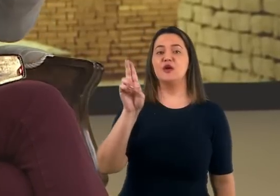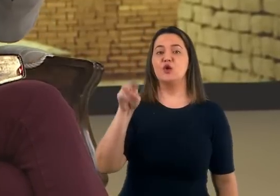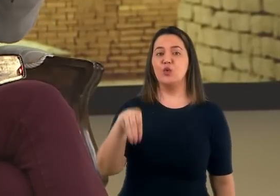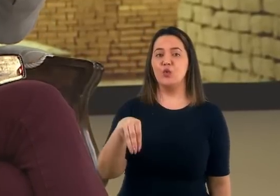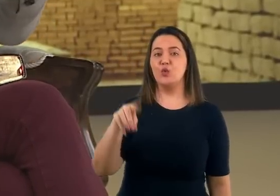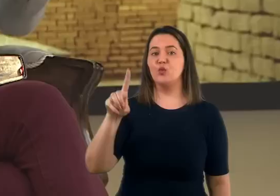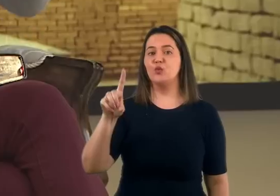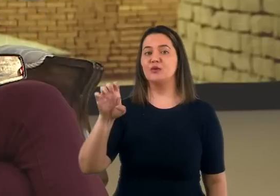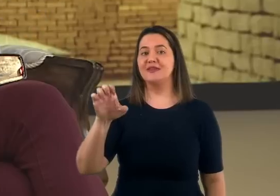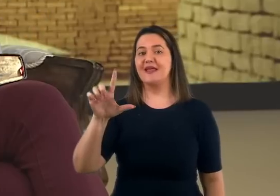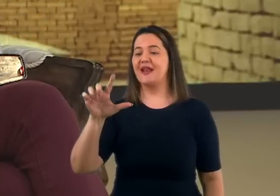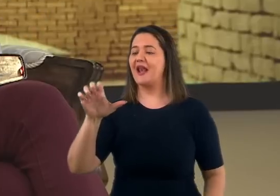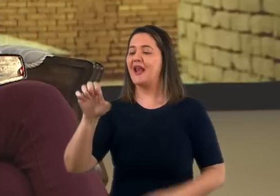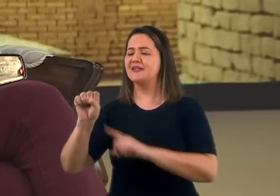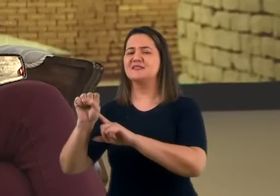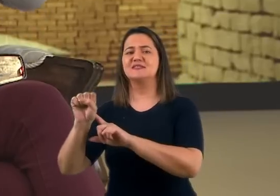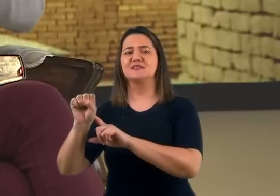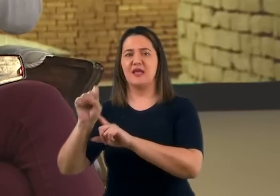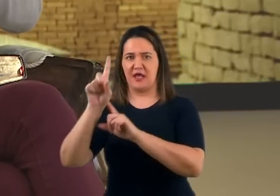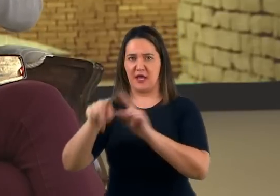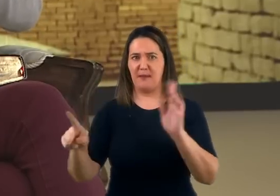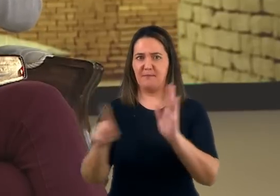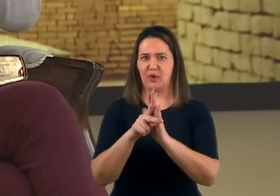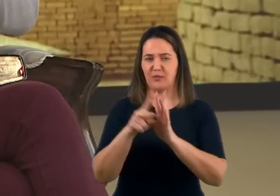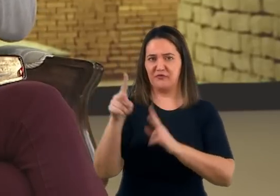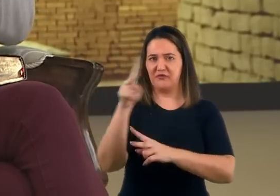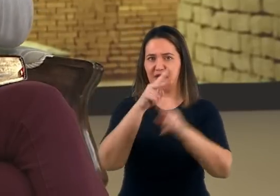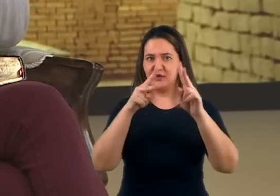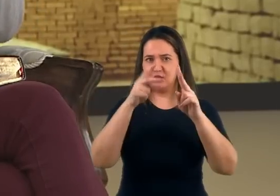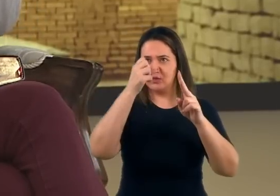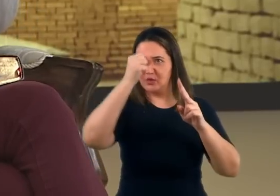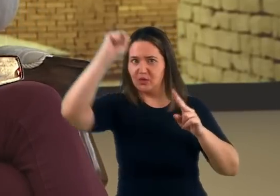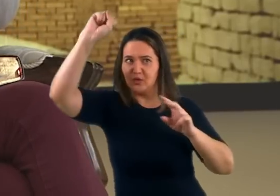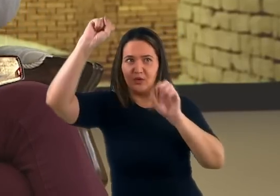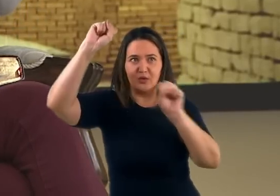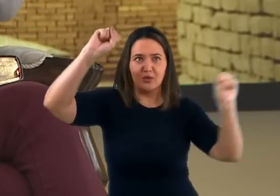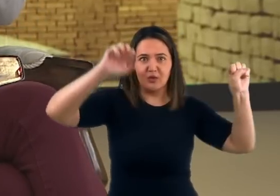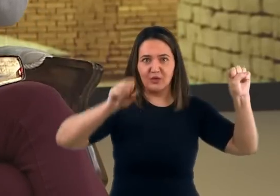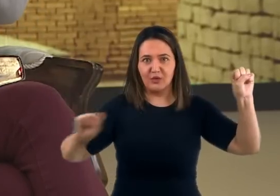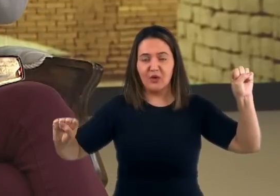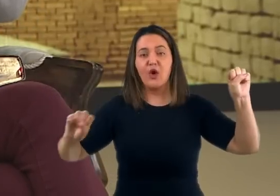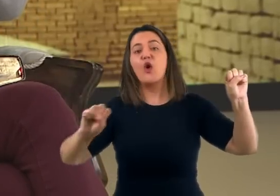4 ventos ou aos 4 chifres? A interpretação dessa